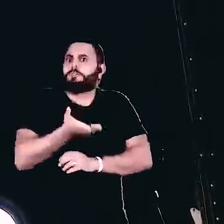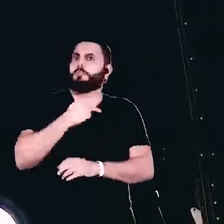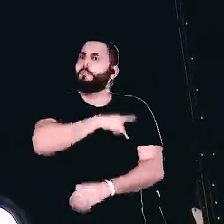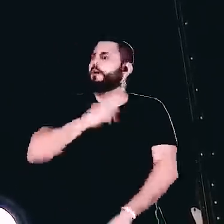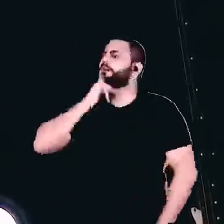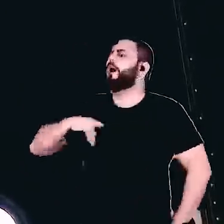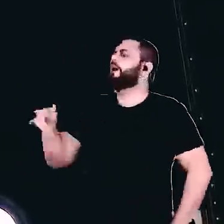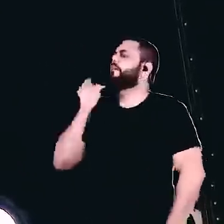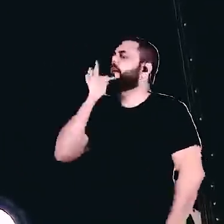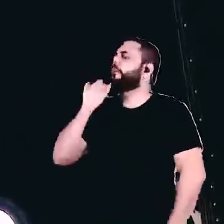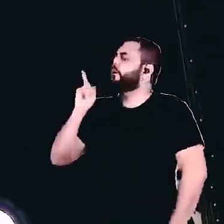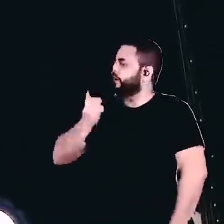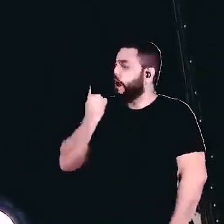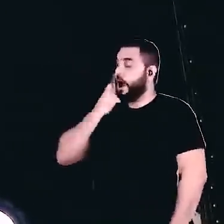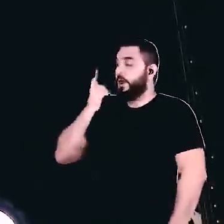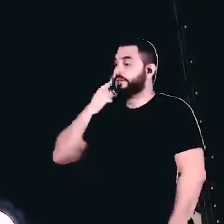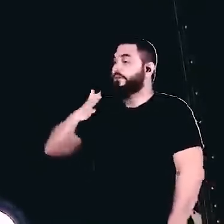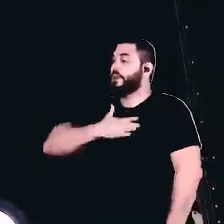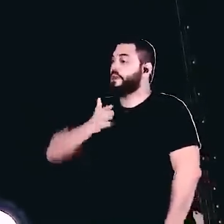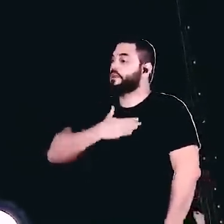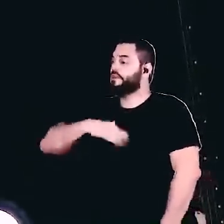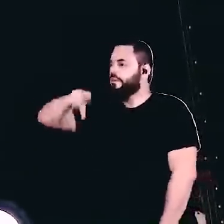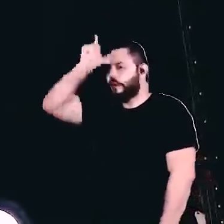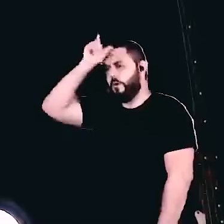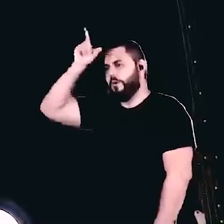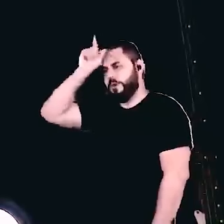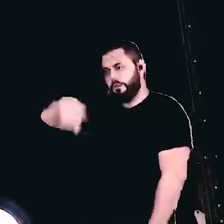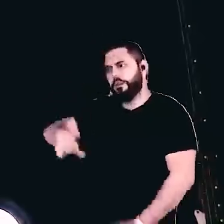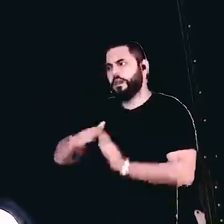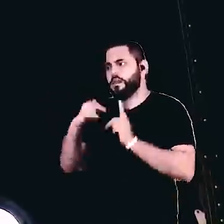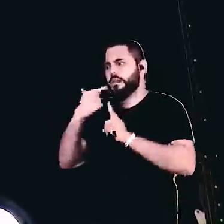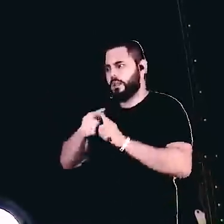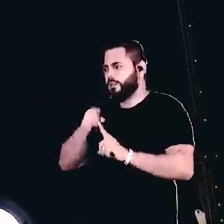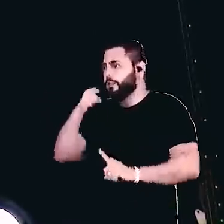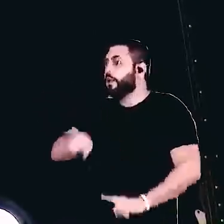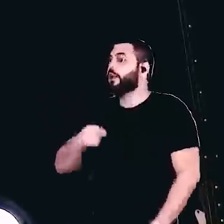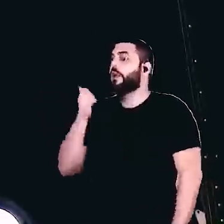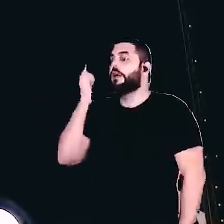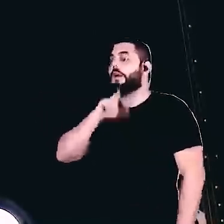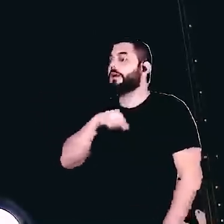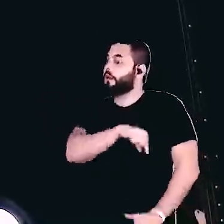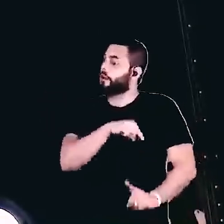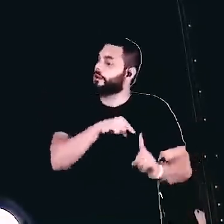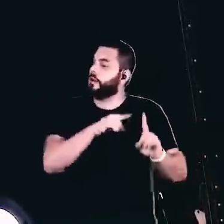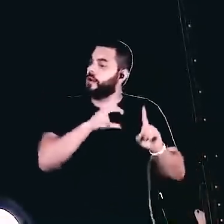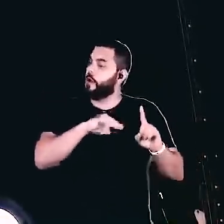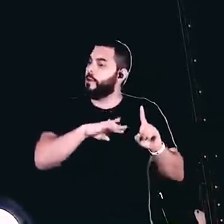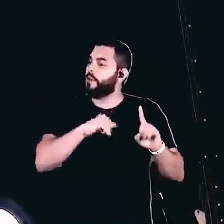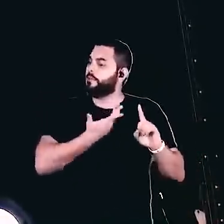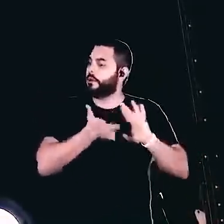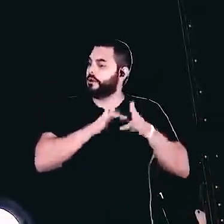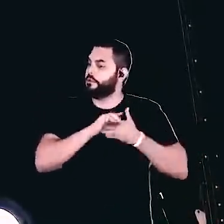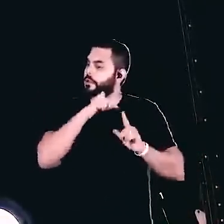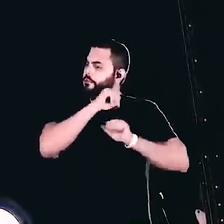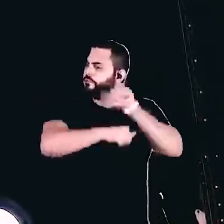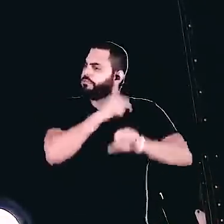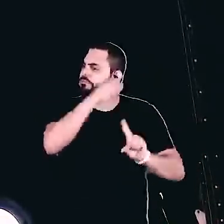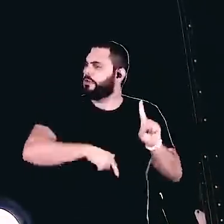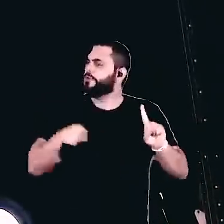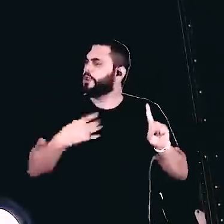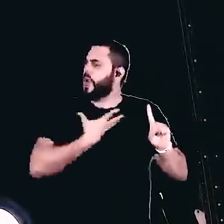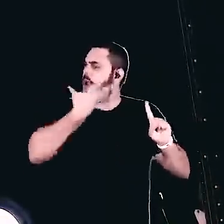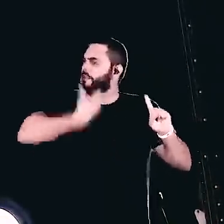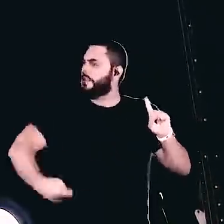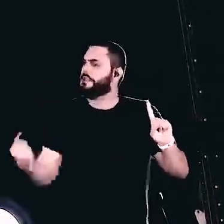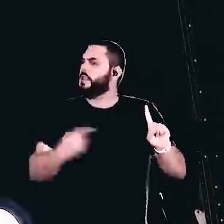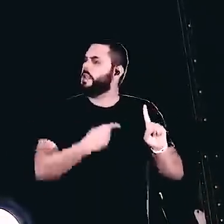dizer, Filemão, presta bastante atenção, sou líder da igreja. Eu ganhei Onésimo para Jesus. Ele agora é uma nova criatura, você receba